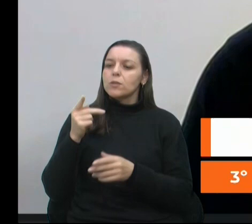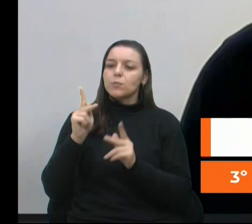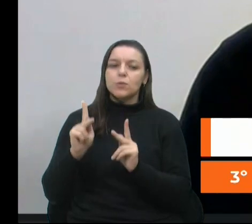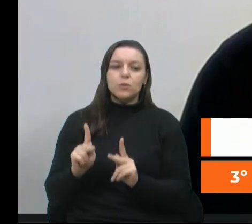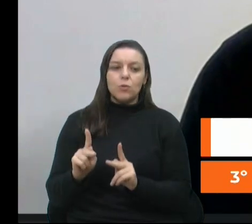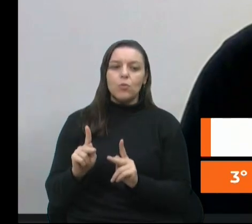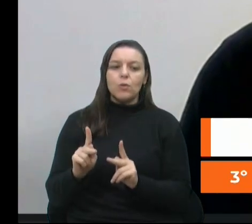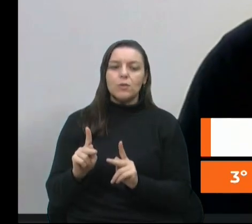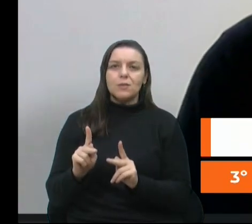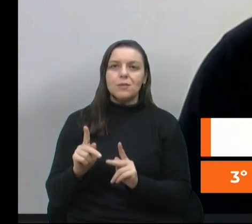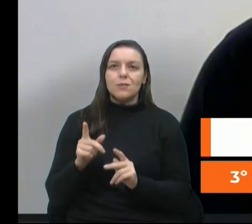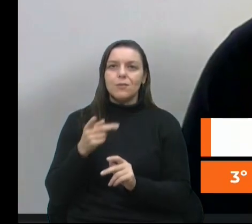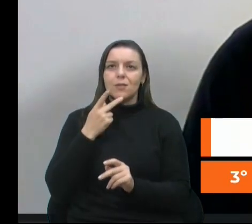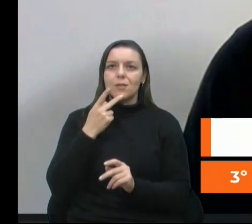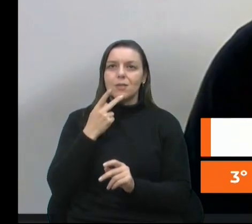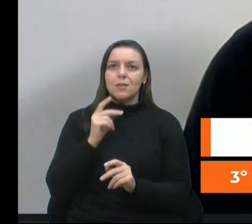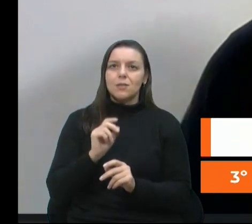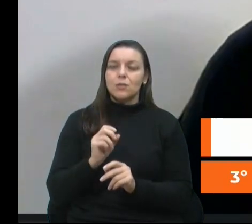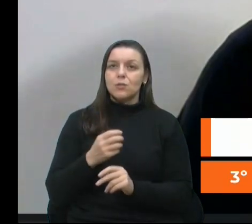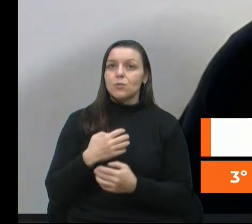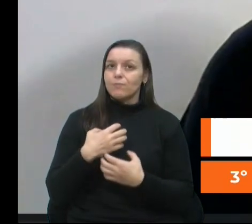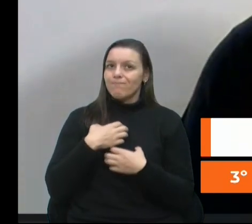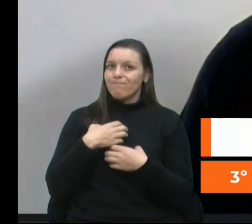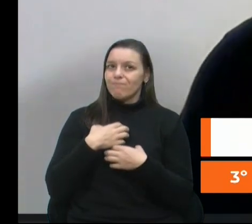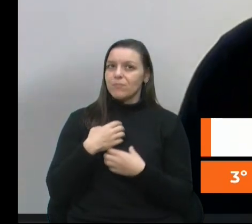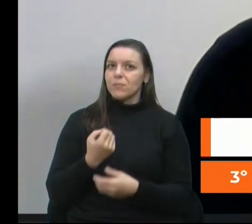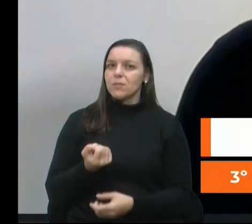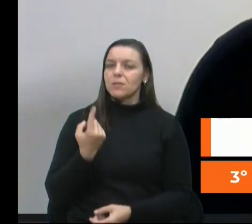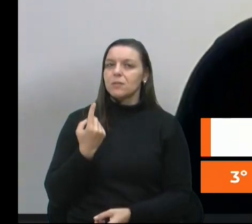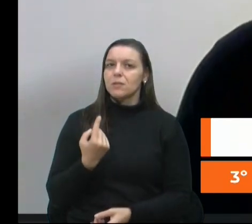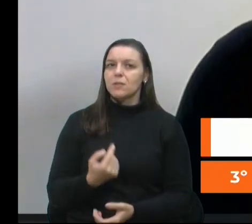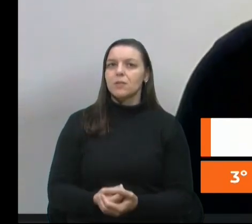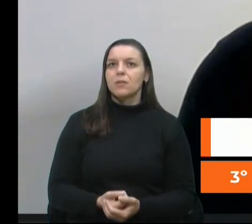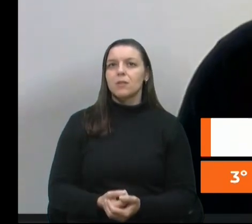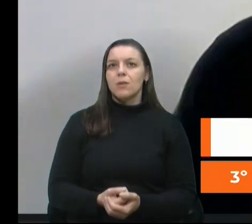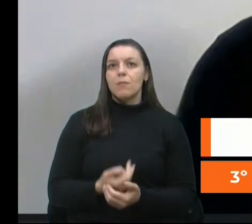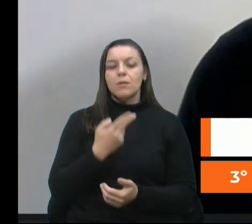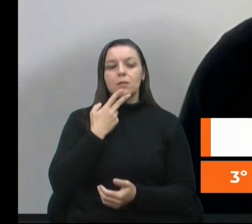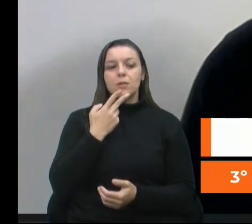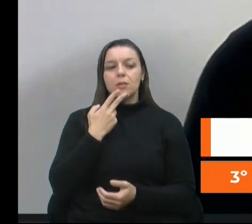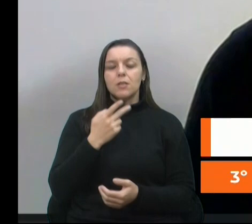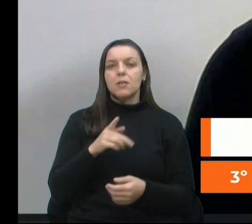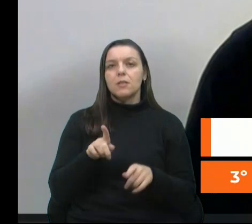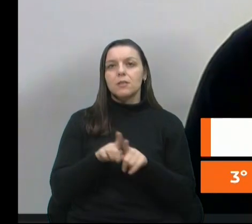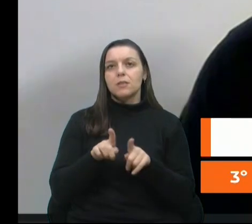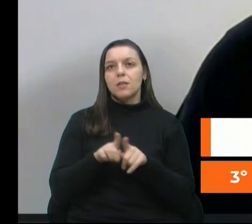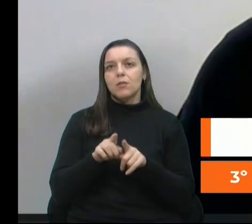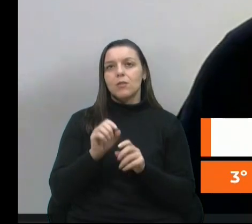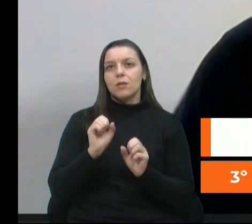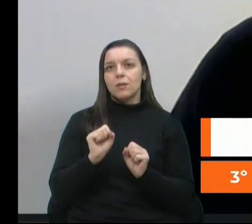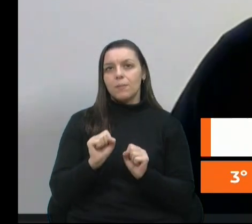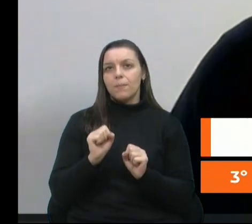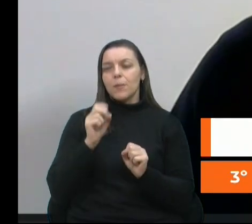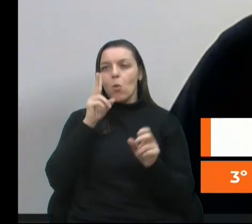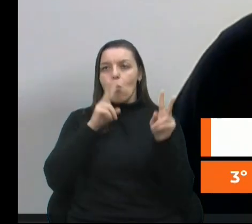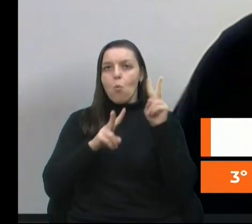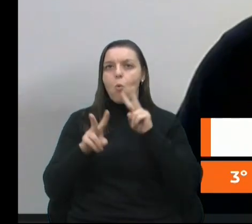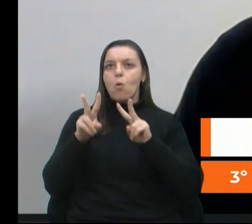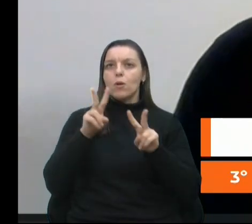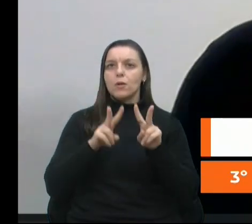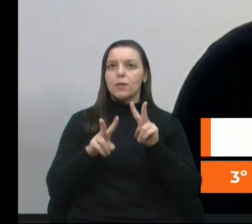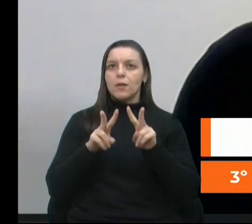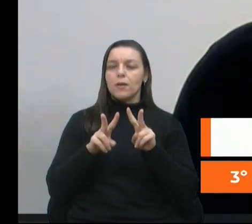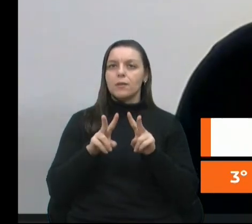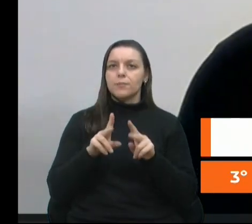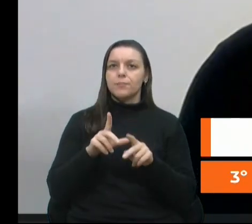chamando ele de esquisito. Mas essa naturalidade no falar, sem aquele pesar no olhar, não